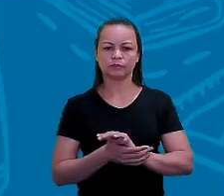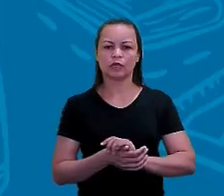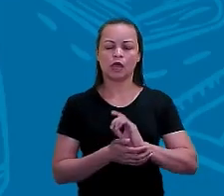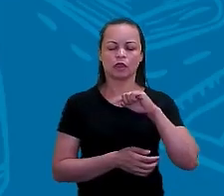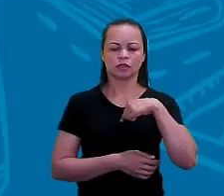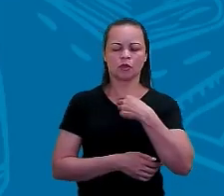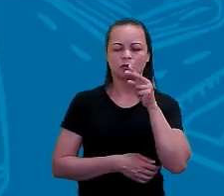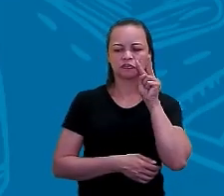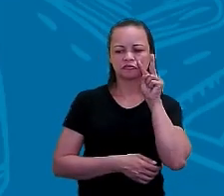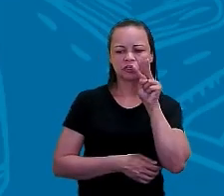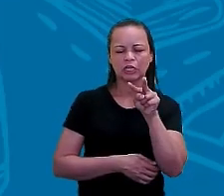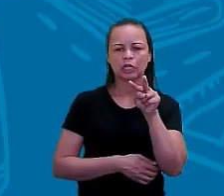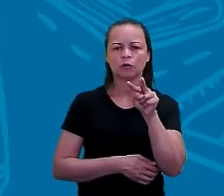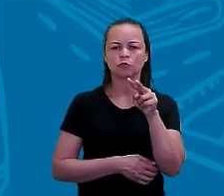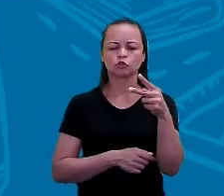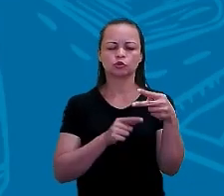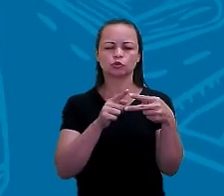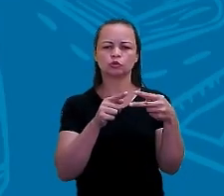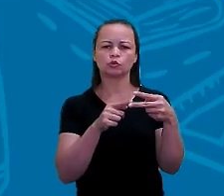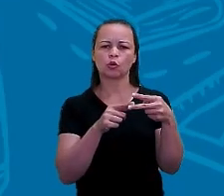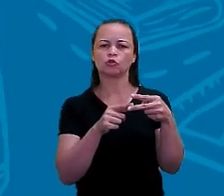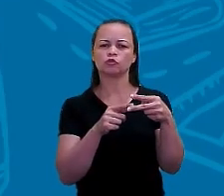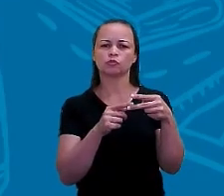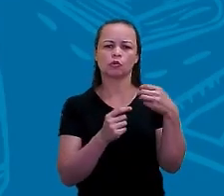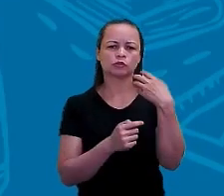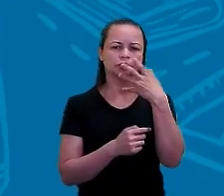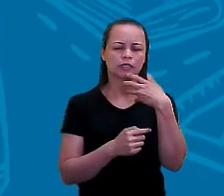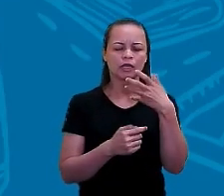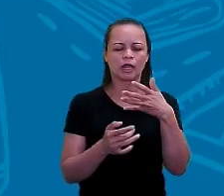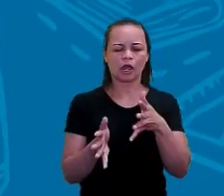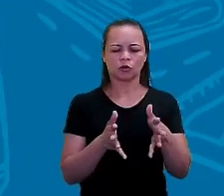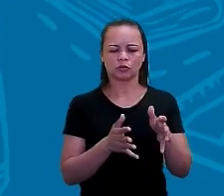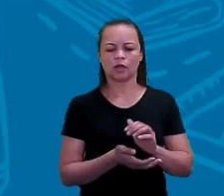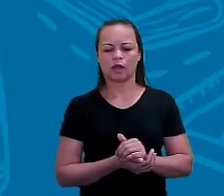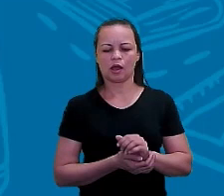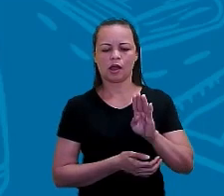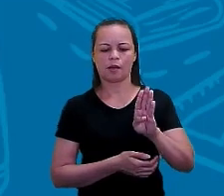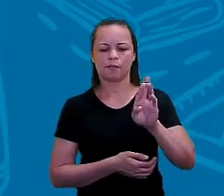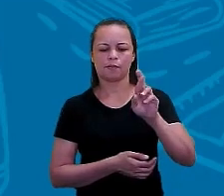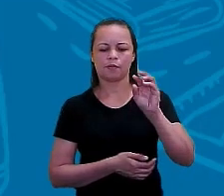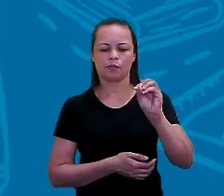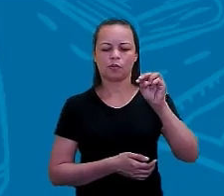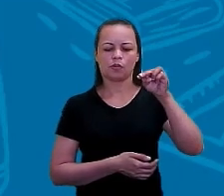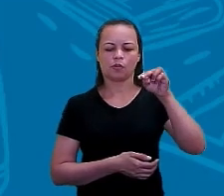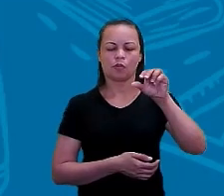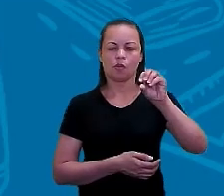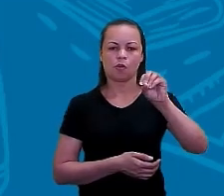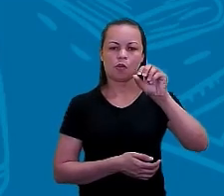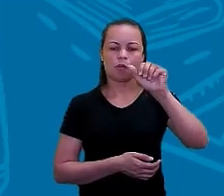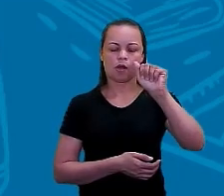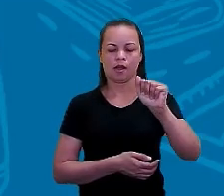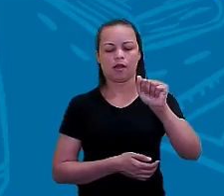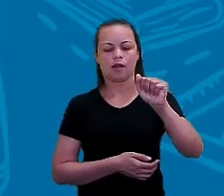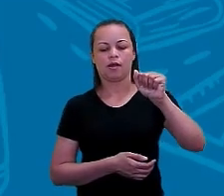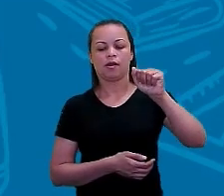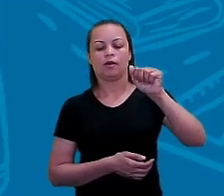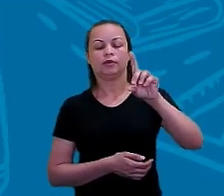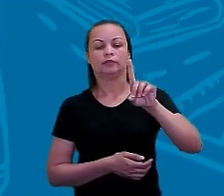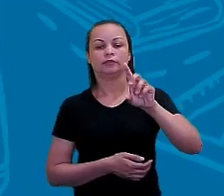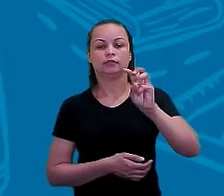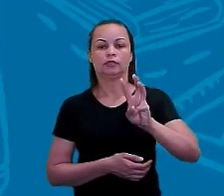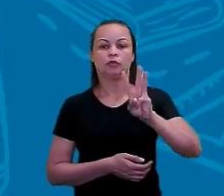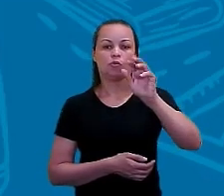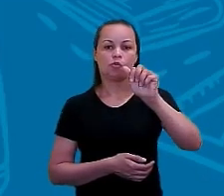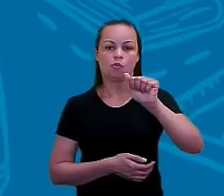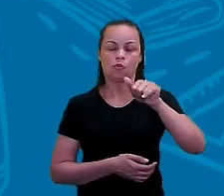Nós vimos 2 musicais na Broadway. Você lembra qual foi o musical que ele viu? Eu acho que foi The Phantom of the Opera, não foi? O Fantasma